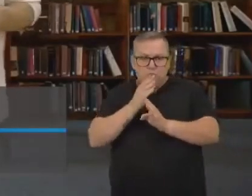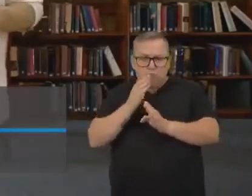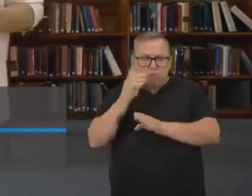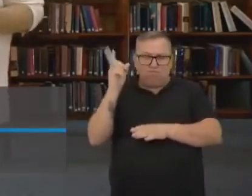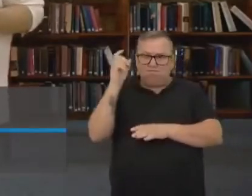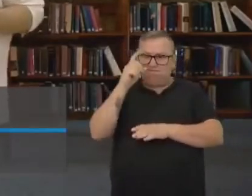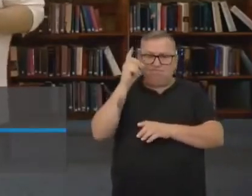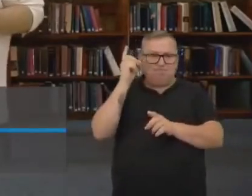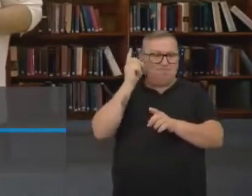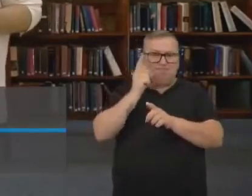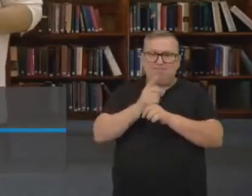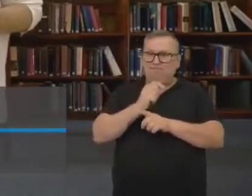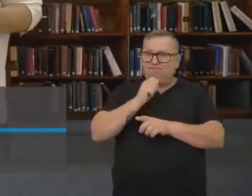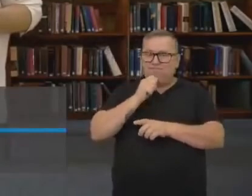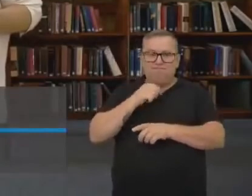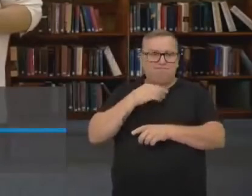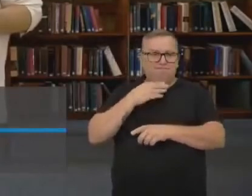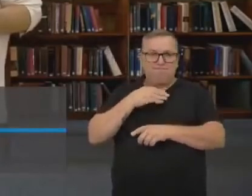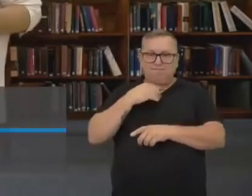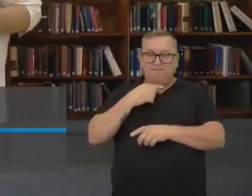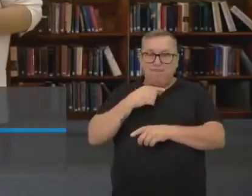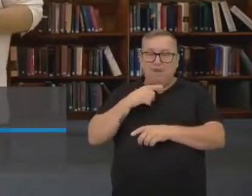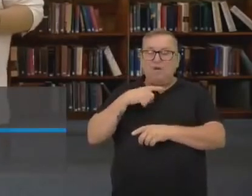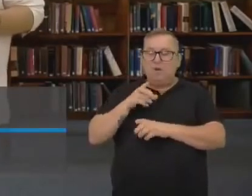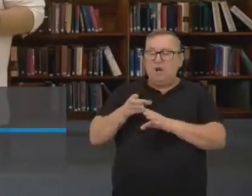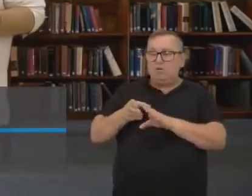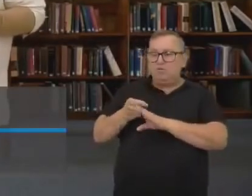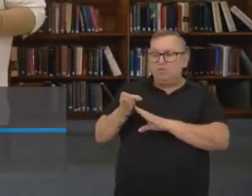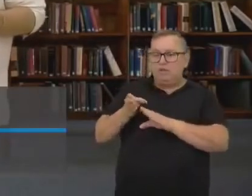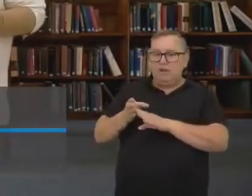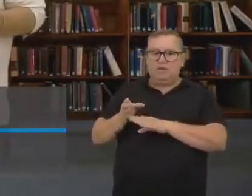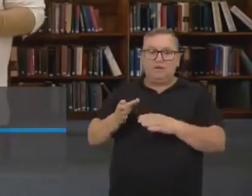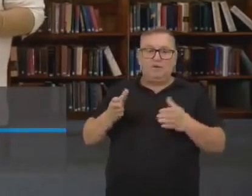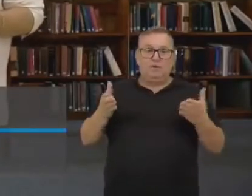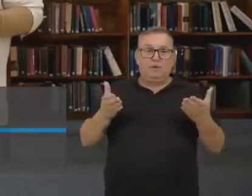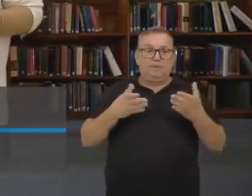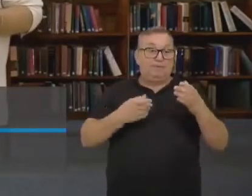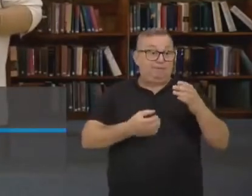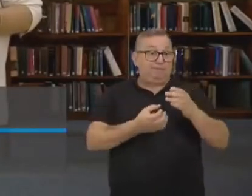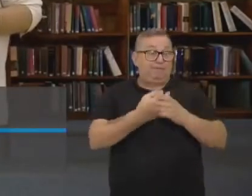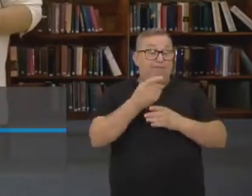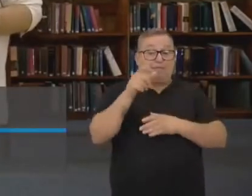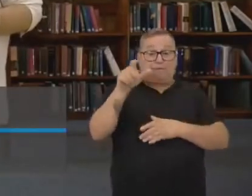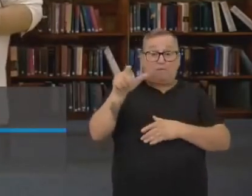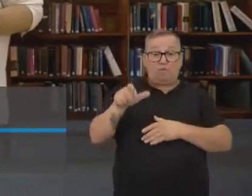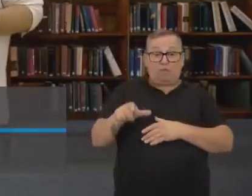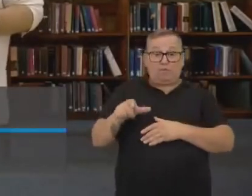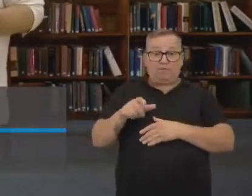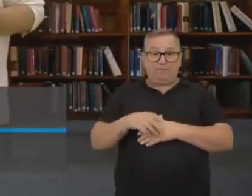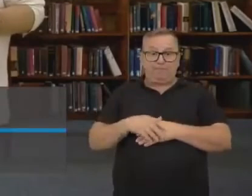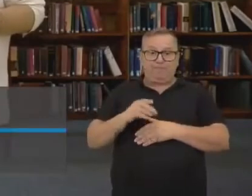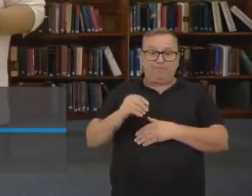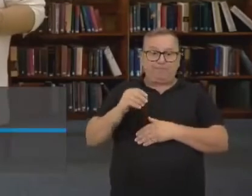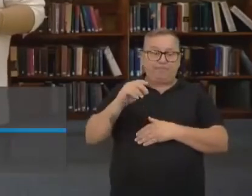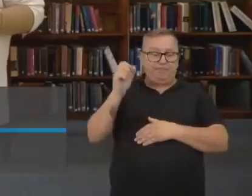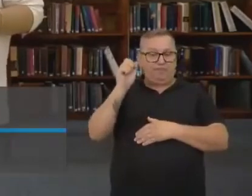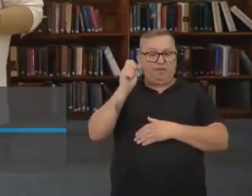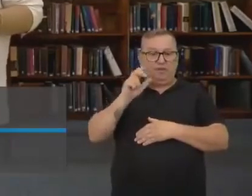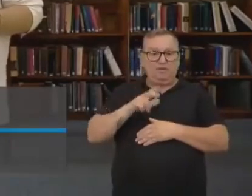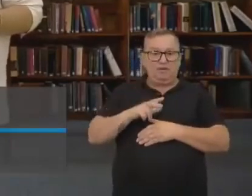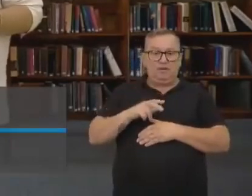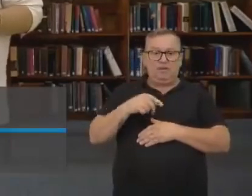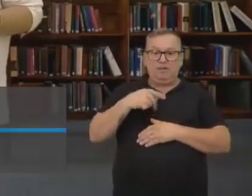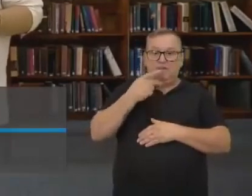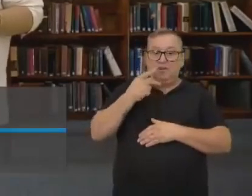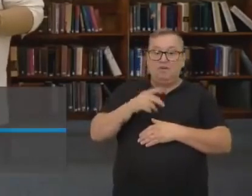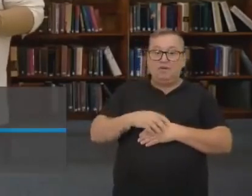da história. E aí ele pode criar lá um personagem e falar assim, então apareceu lá um rapazinho, um menininho muito sagaz. Ele chegou pra